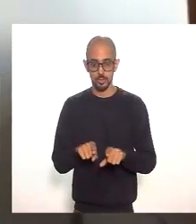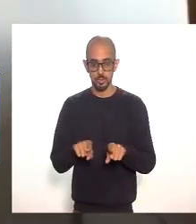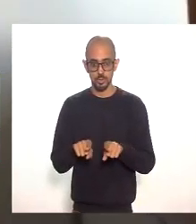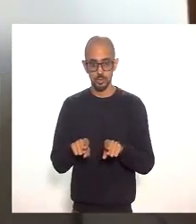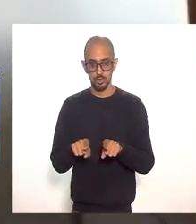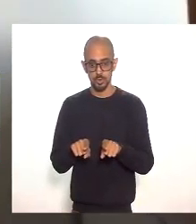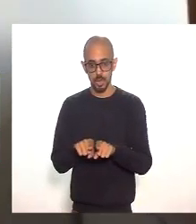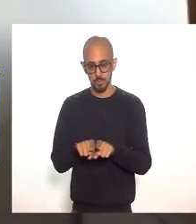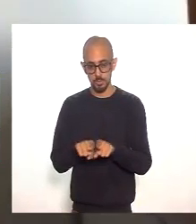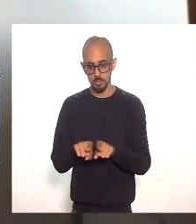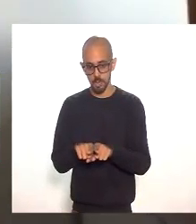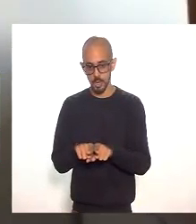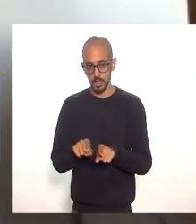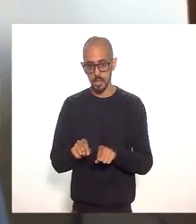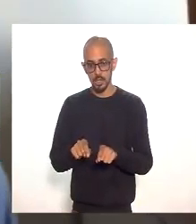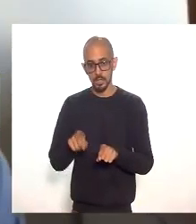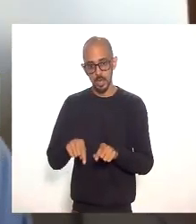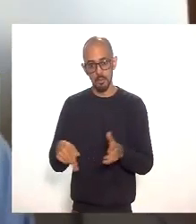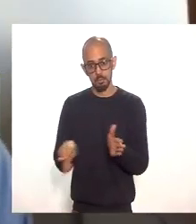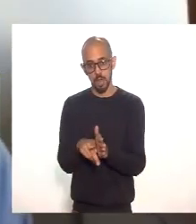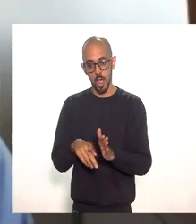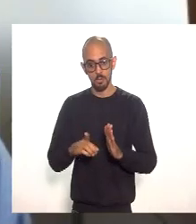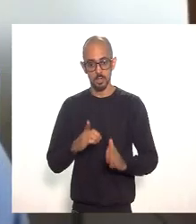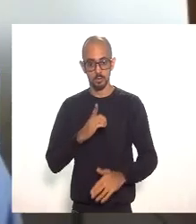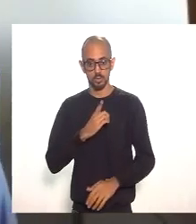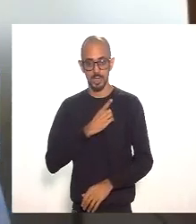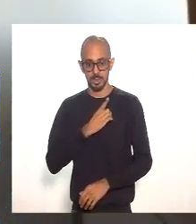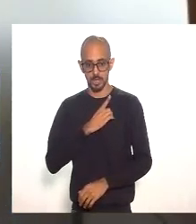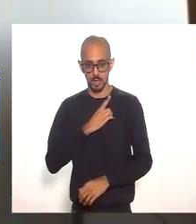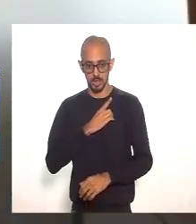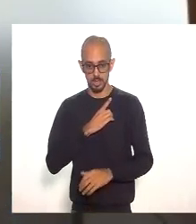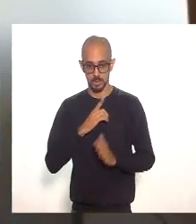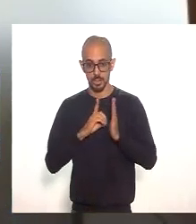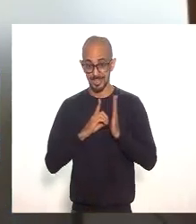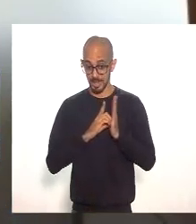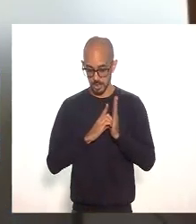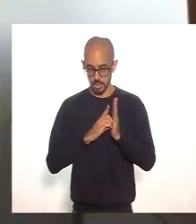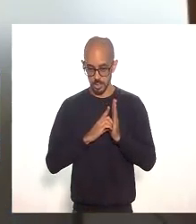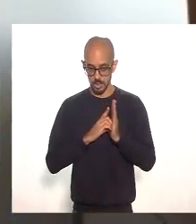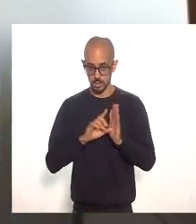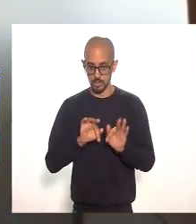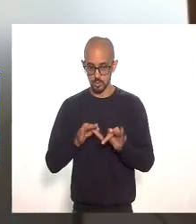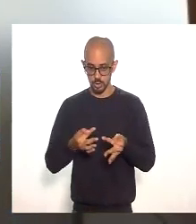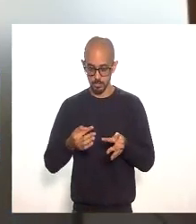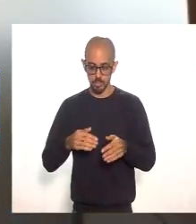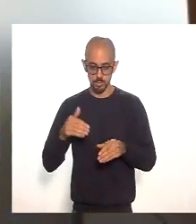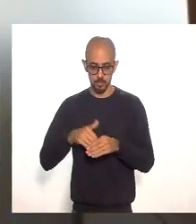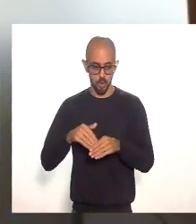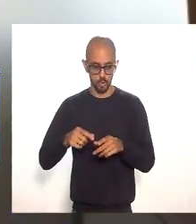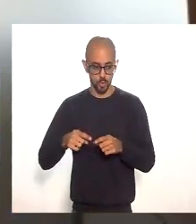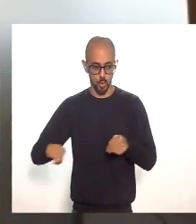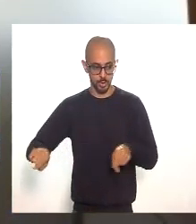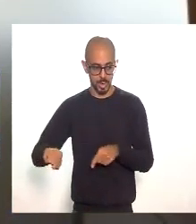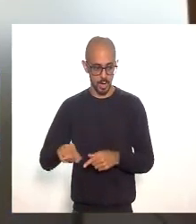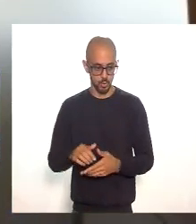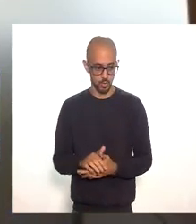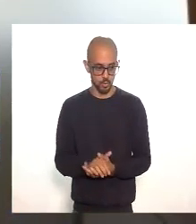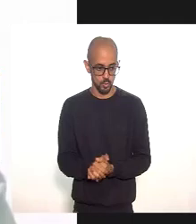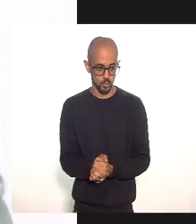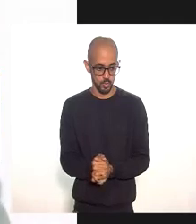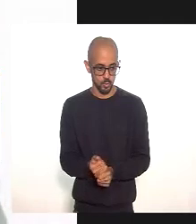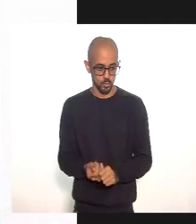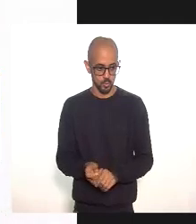é prerrogativa do DETRAN. Simples assim, senhora presidente. Meu voto é contrário. Para